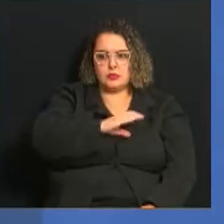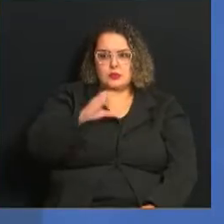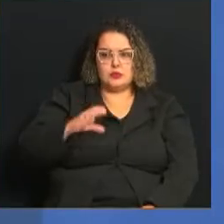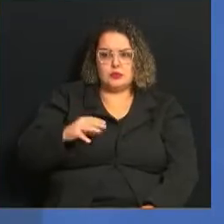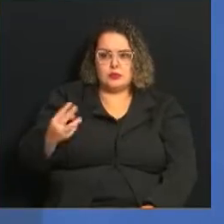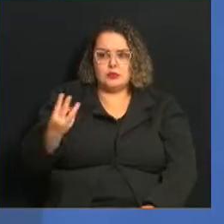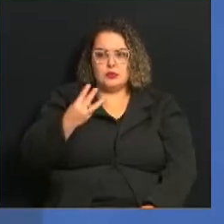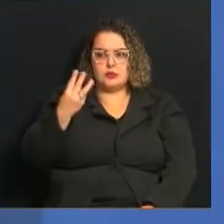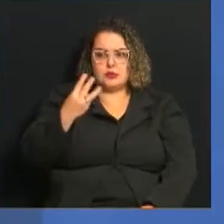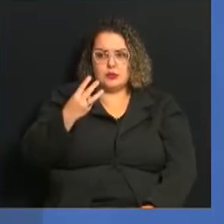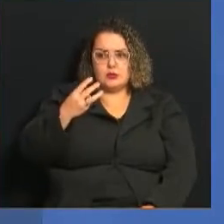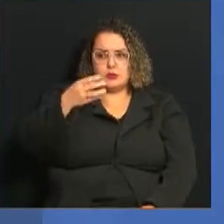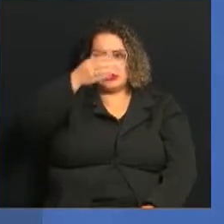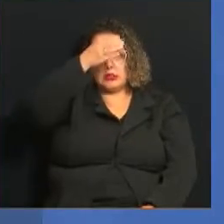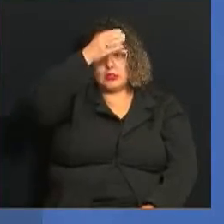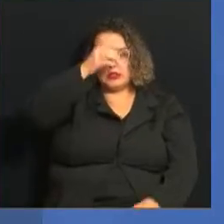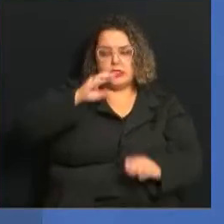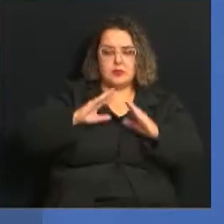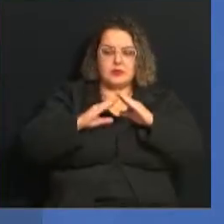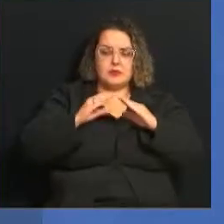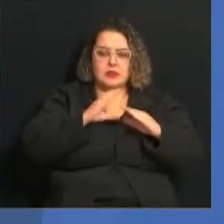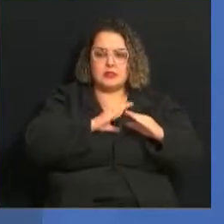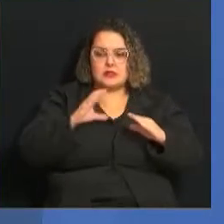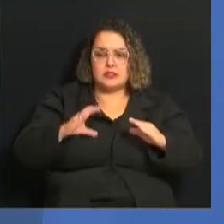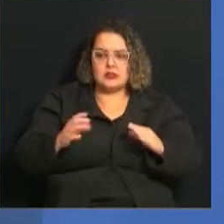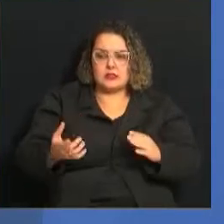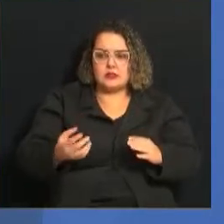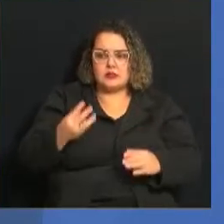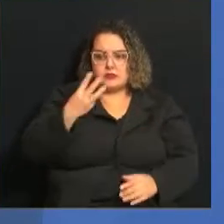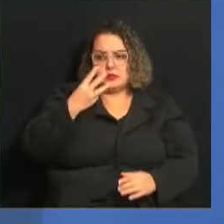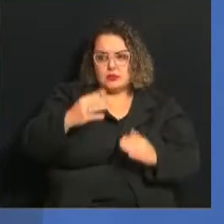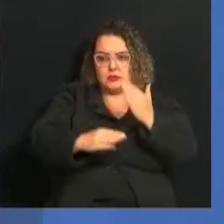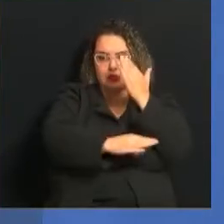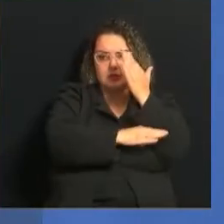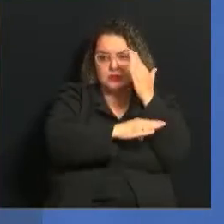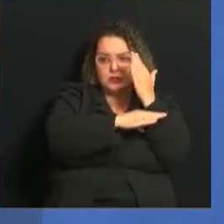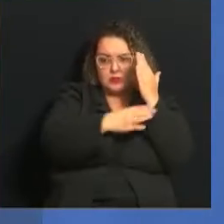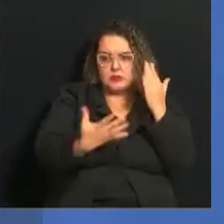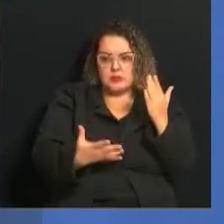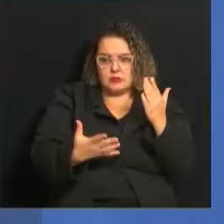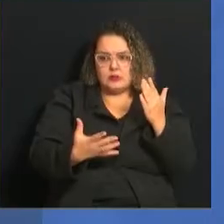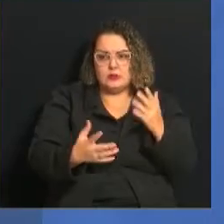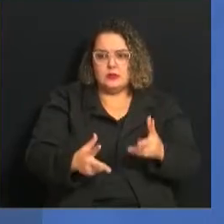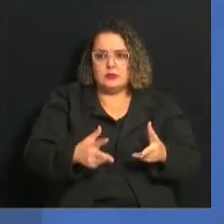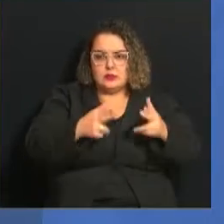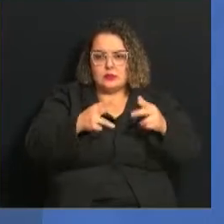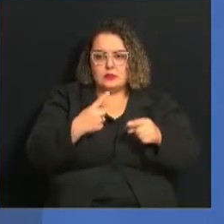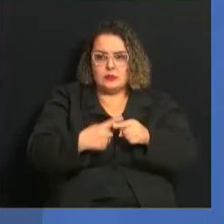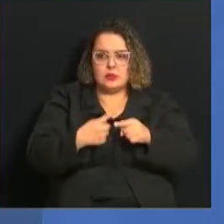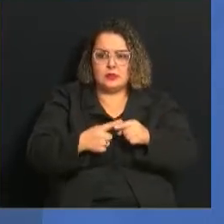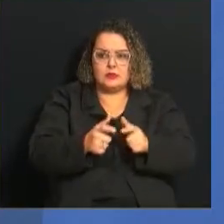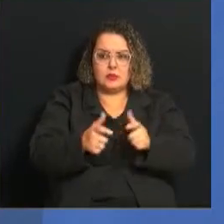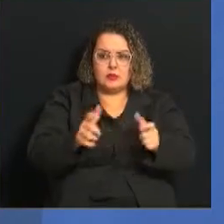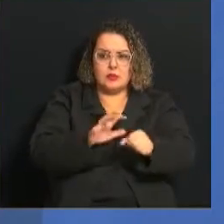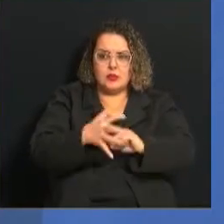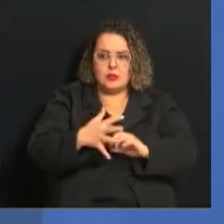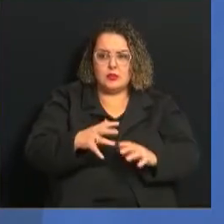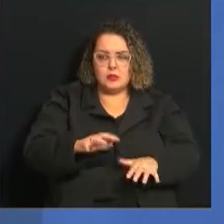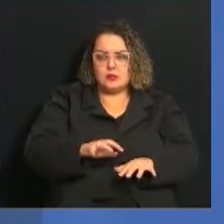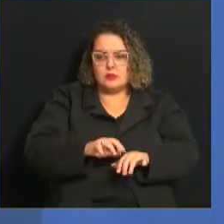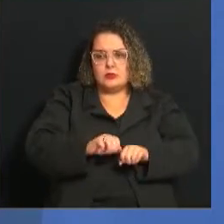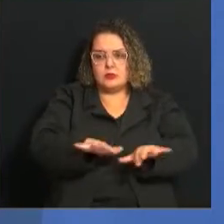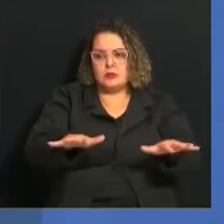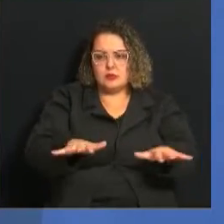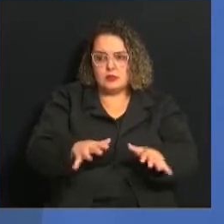Então, elas estavam suspensas justamente por causa do aumento de casos de Covid-19 aqui na cidade de Campinas, mas com